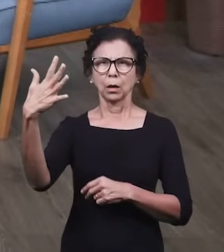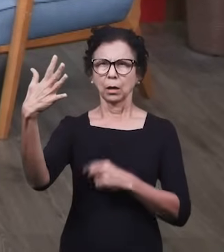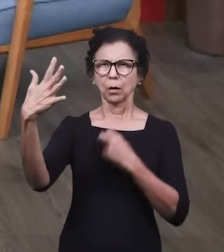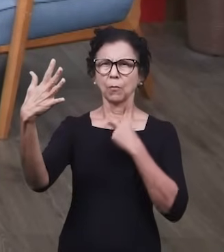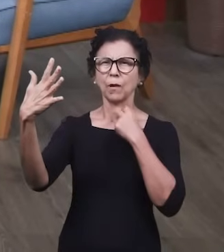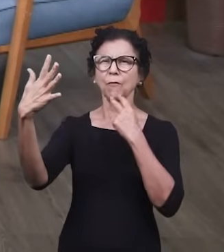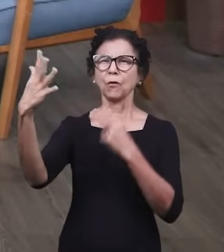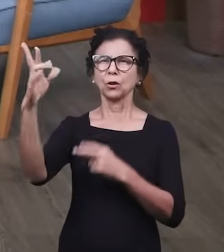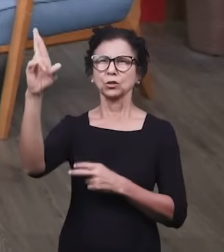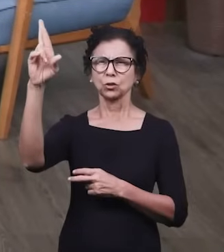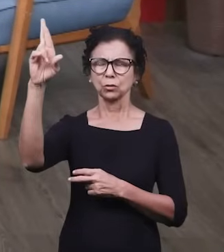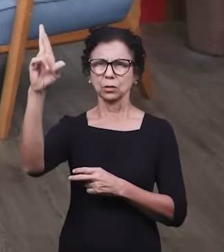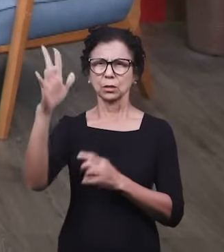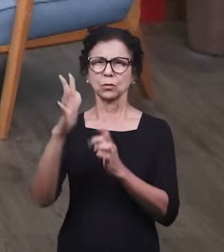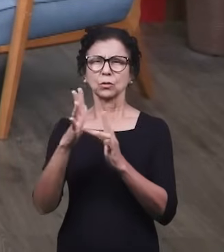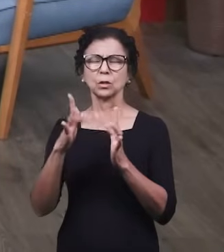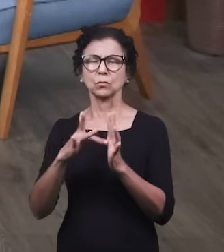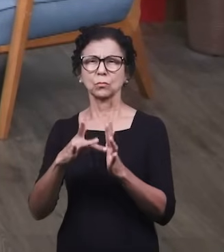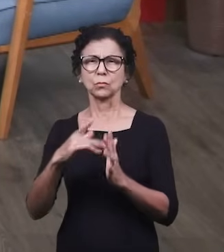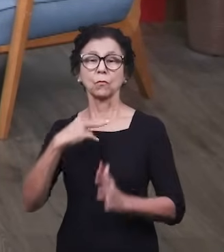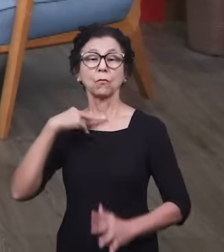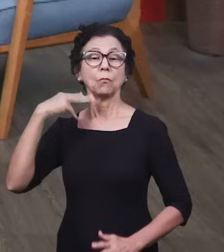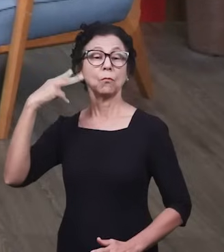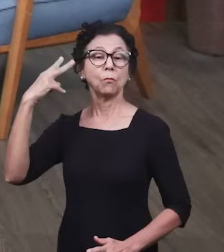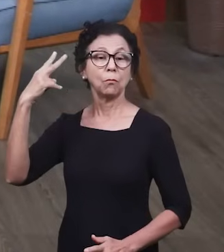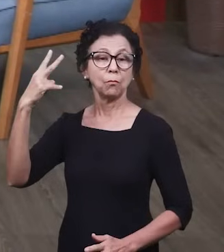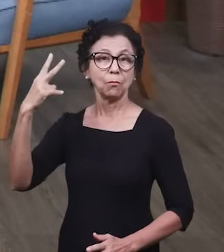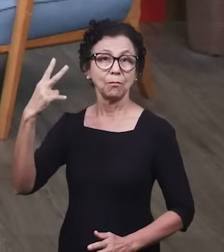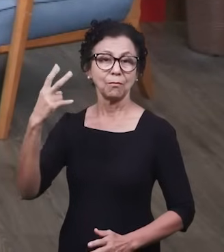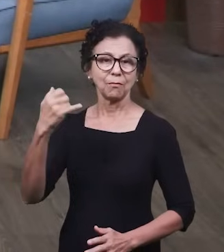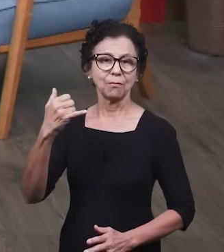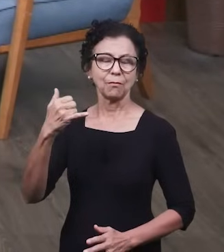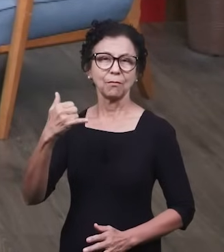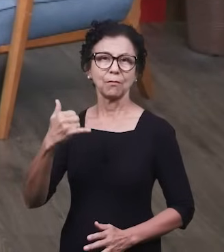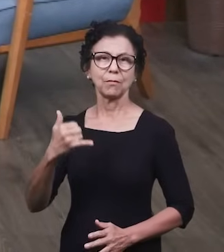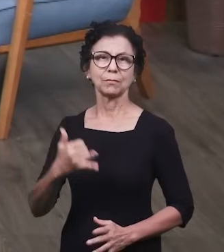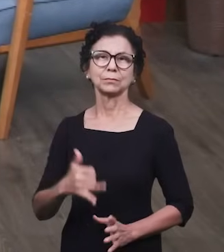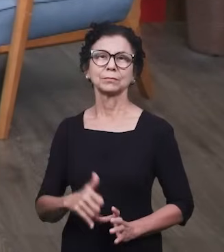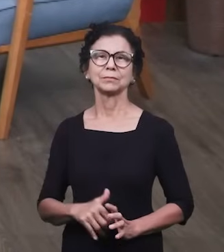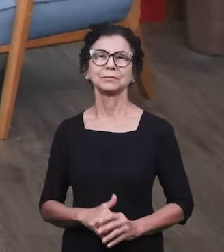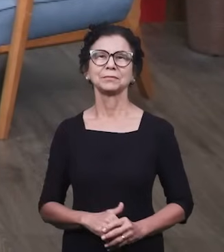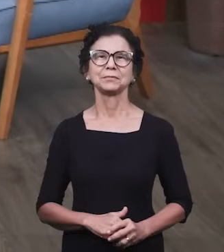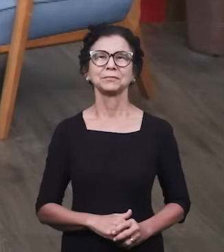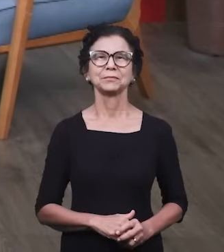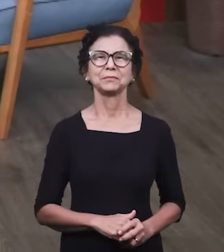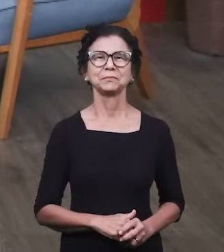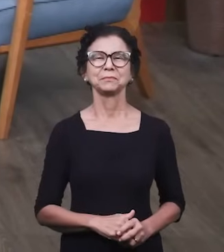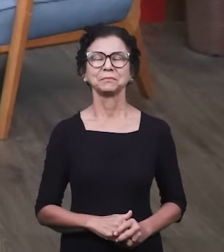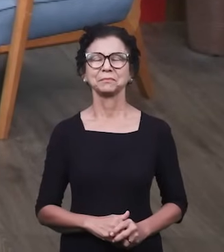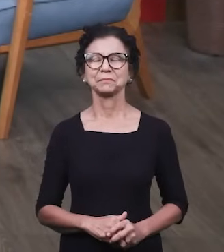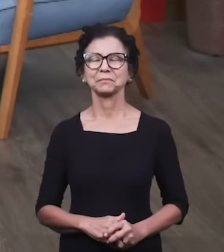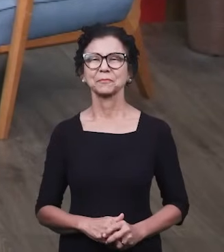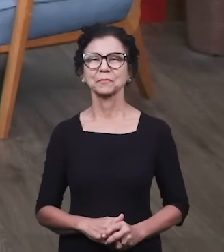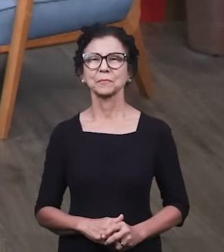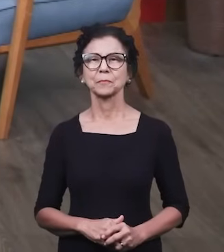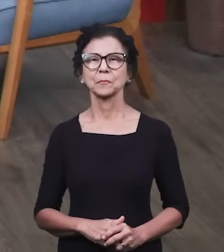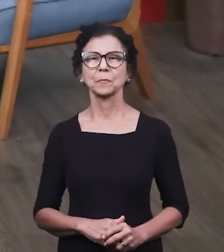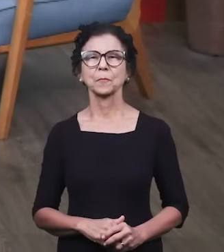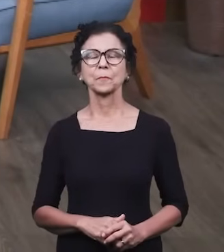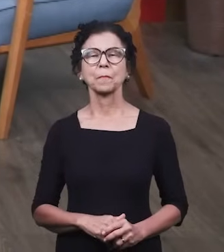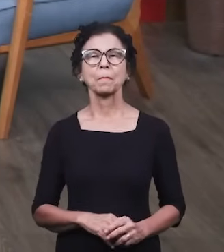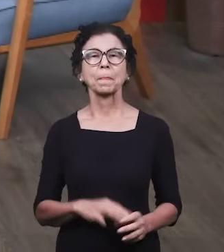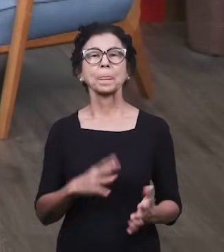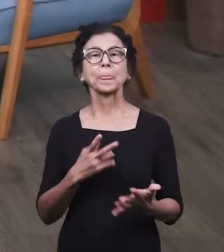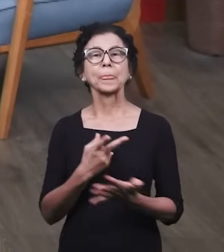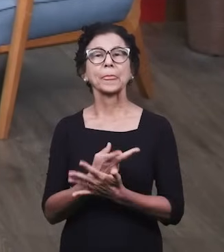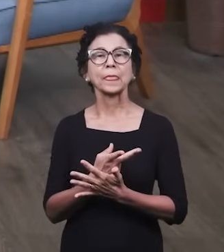profeticamente essa experiência nesse contexto da luz que afasta, né, as trevas? O Senhor Jesus se revela. Quando ele se